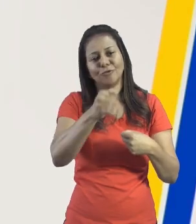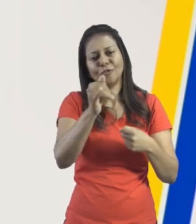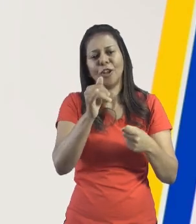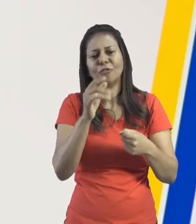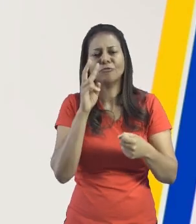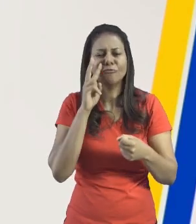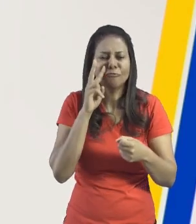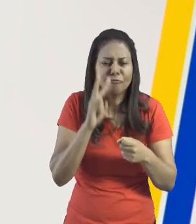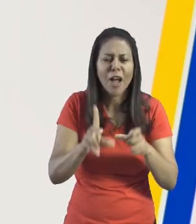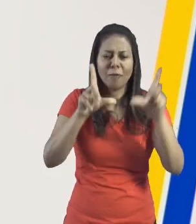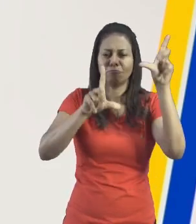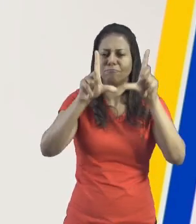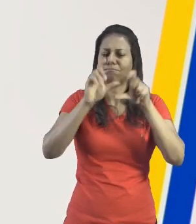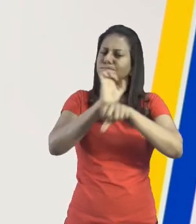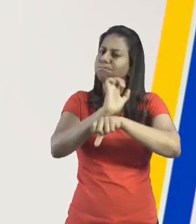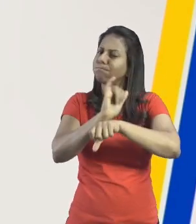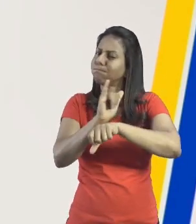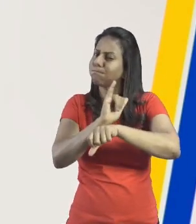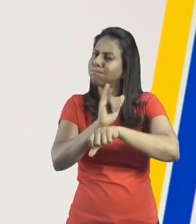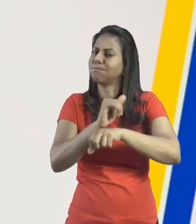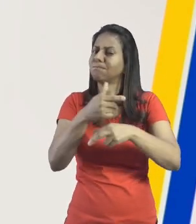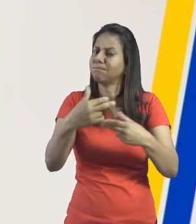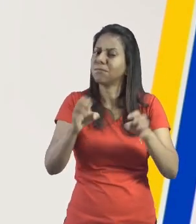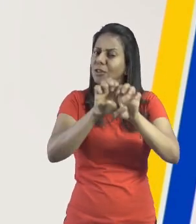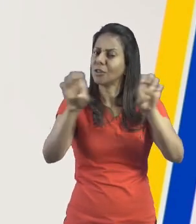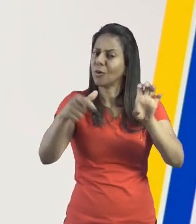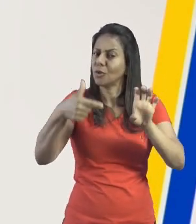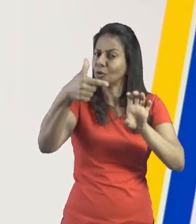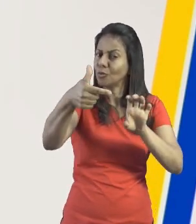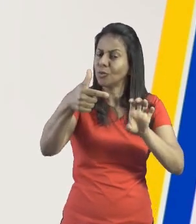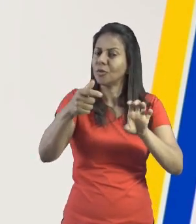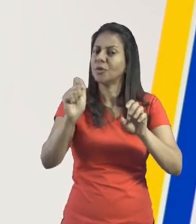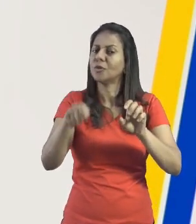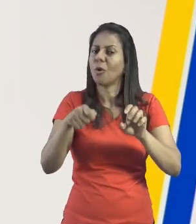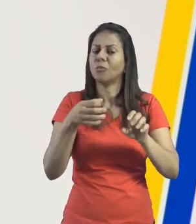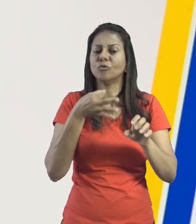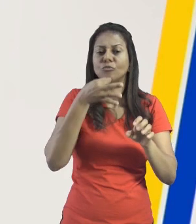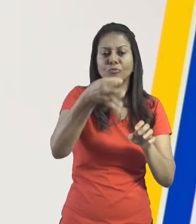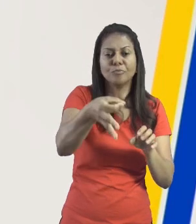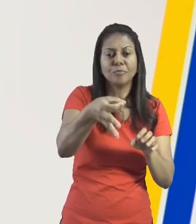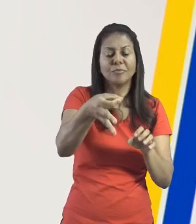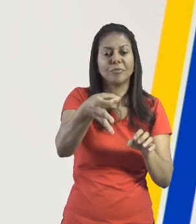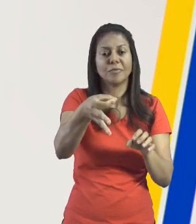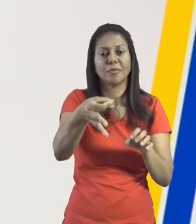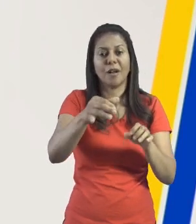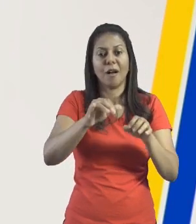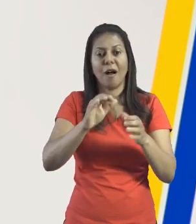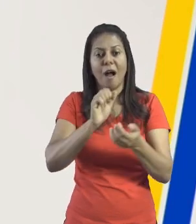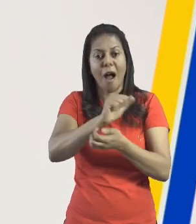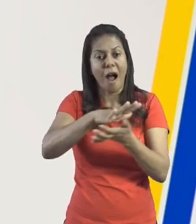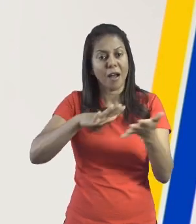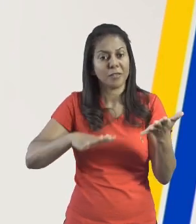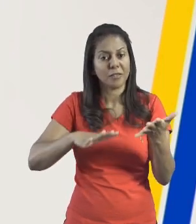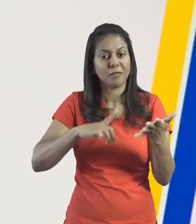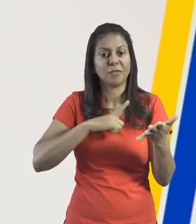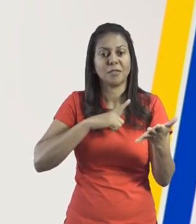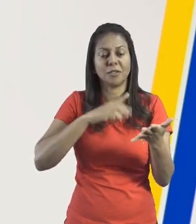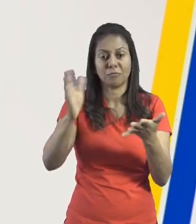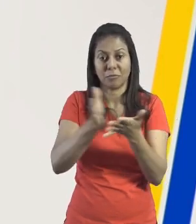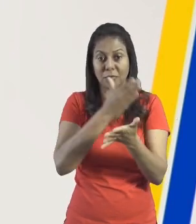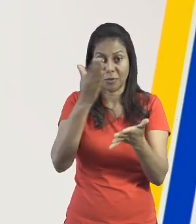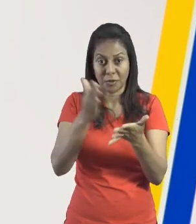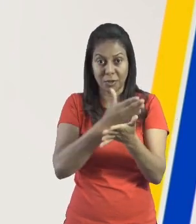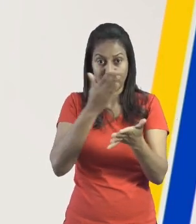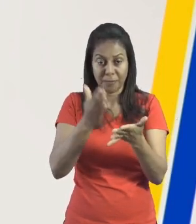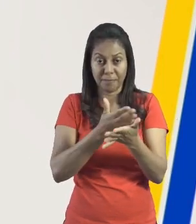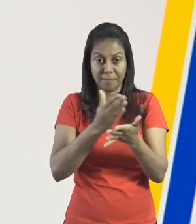pouco sobre a parte de equações de segundo grau. E como sugestão de atividades, eu deixo para vocês no livro que foi